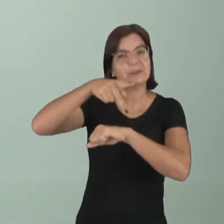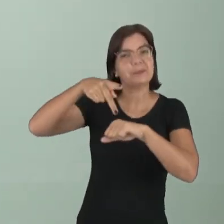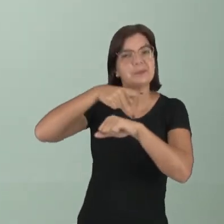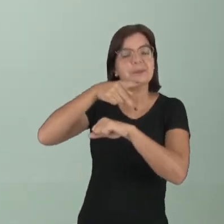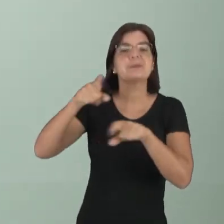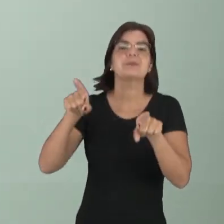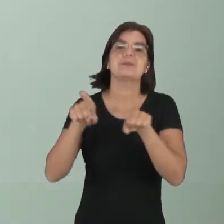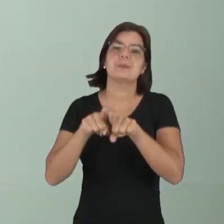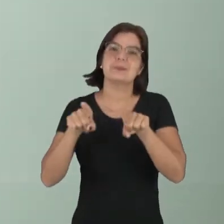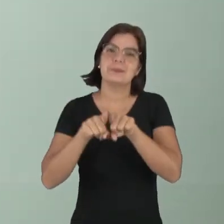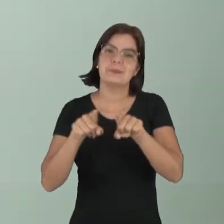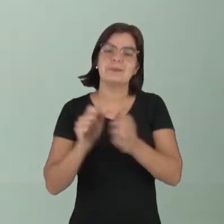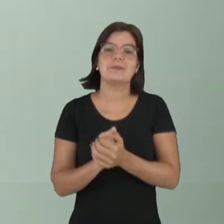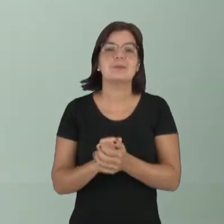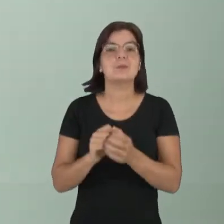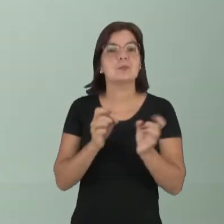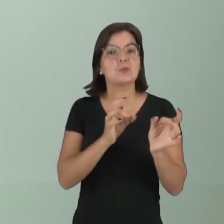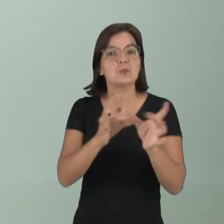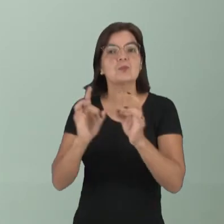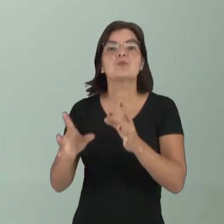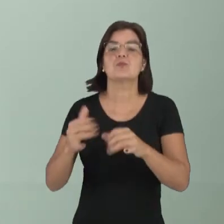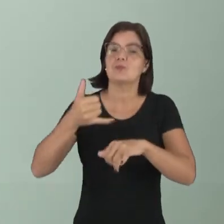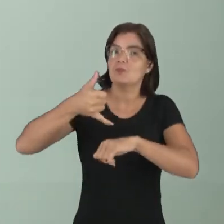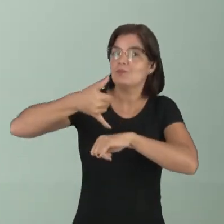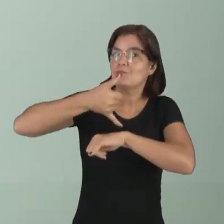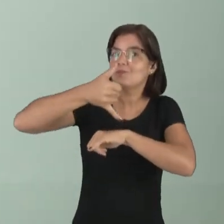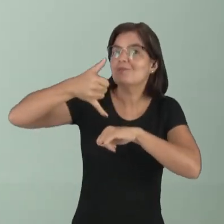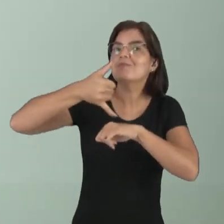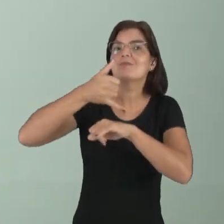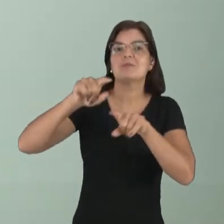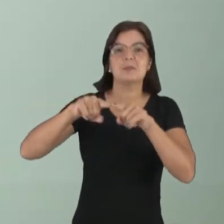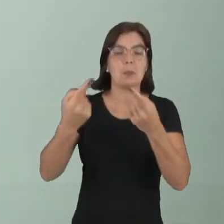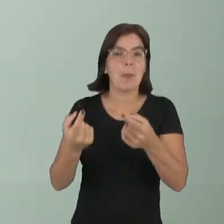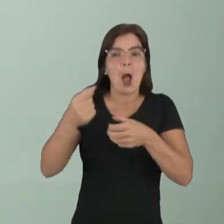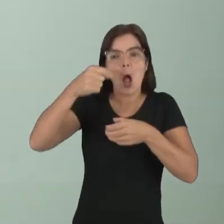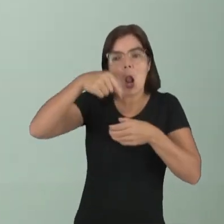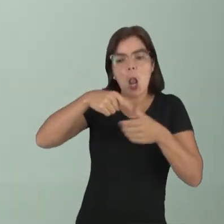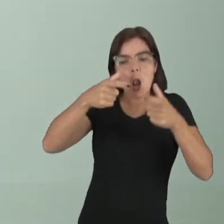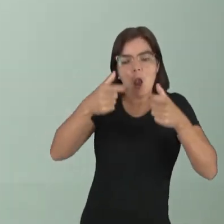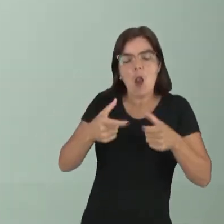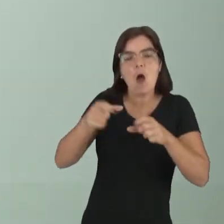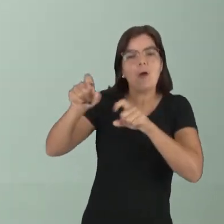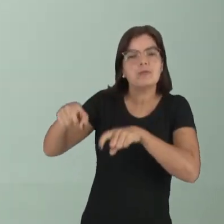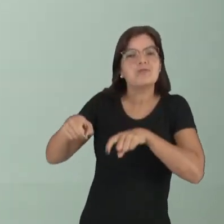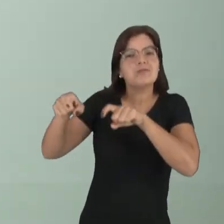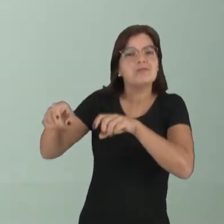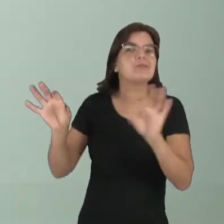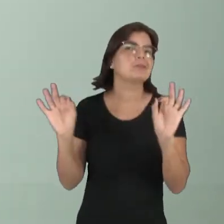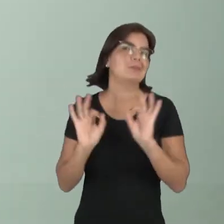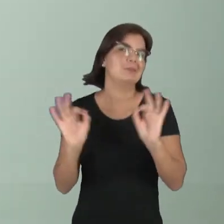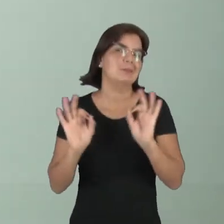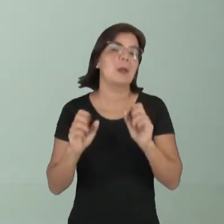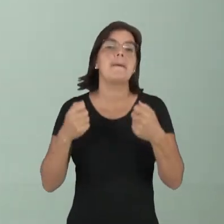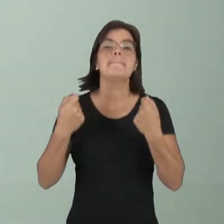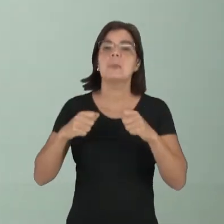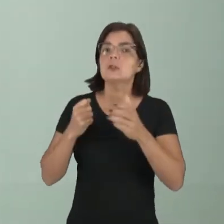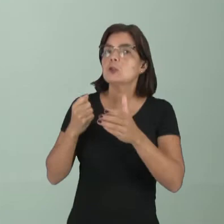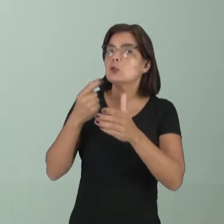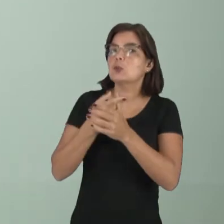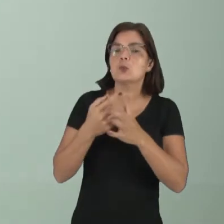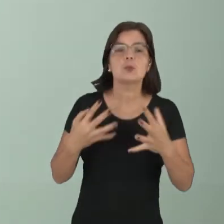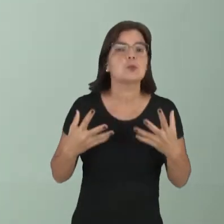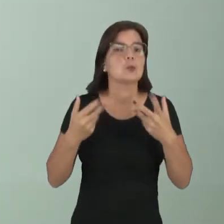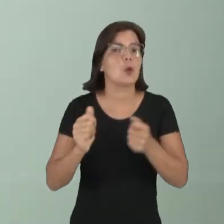são exportadores de petróleo, mas não cultivam nada na agricultura, praticamente tem que comprar